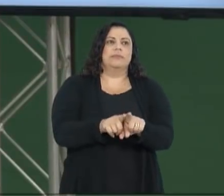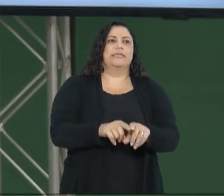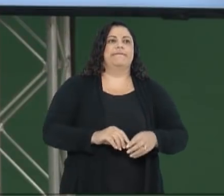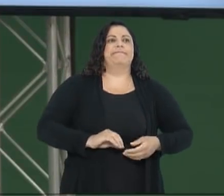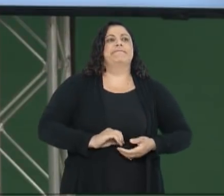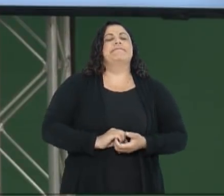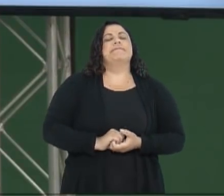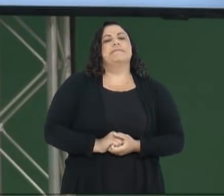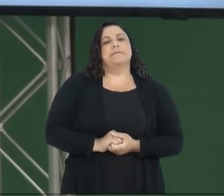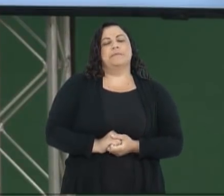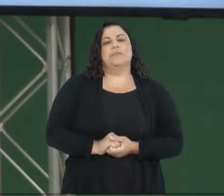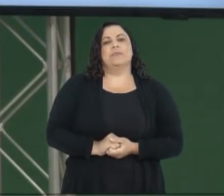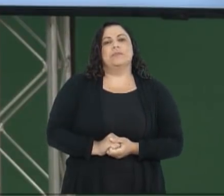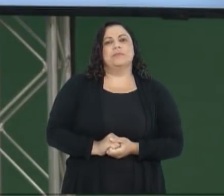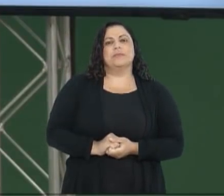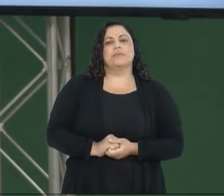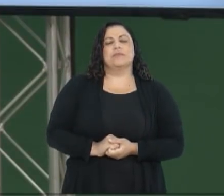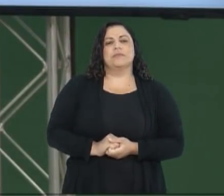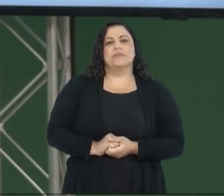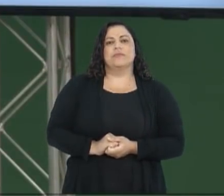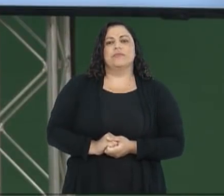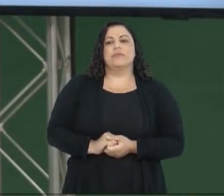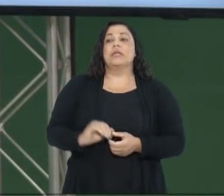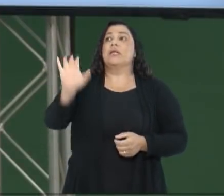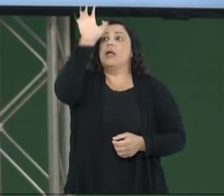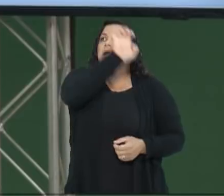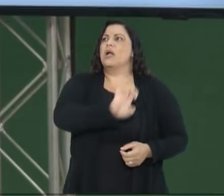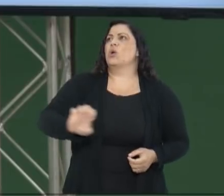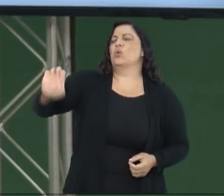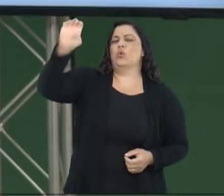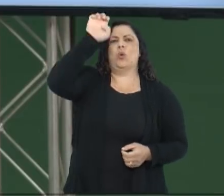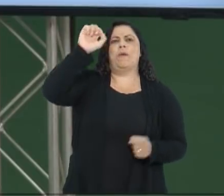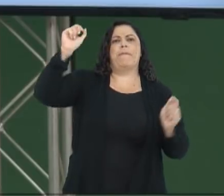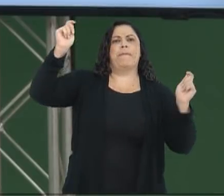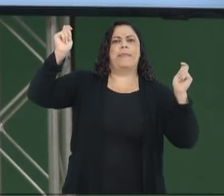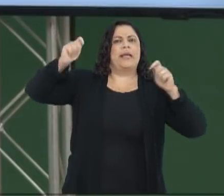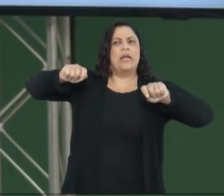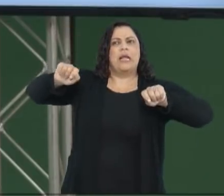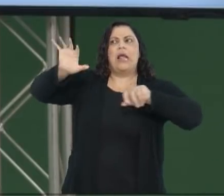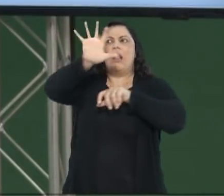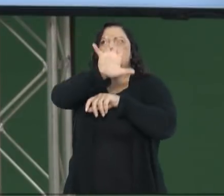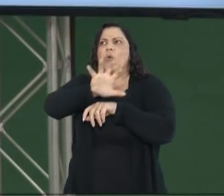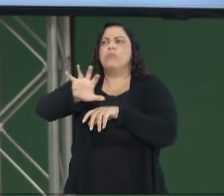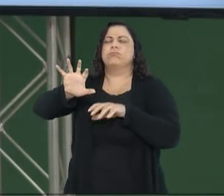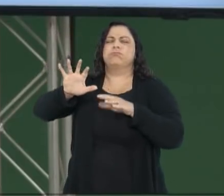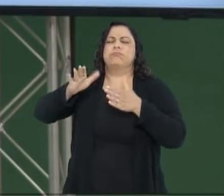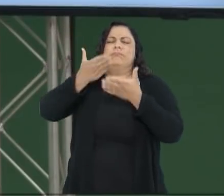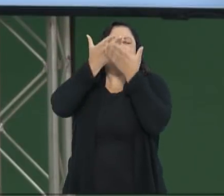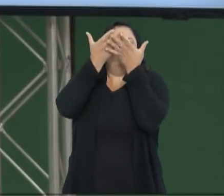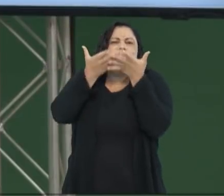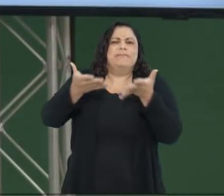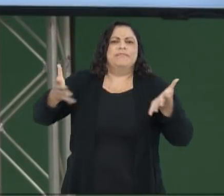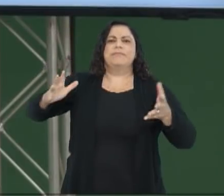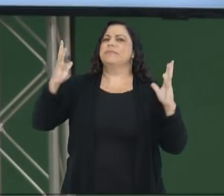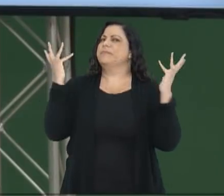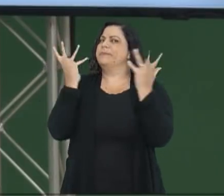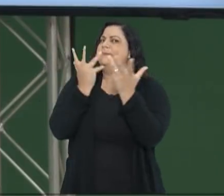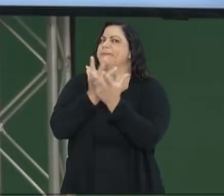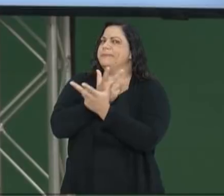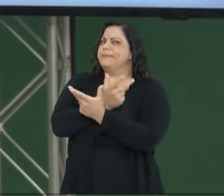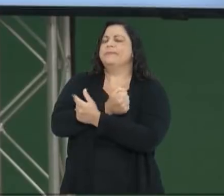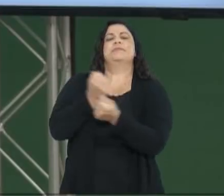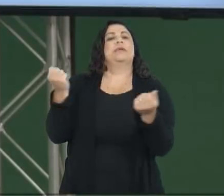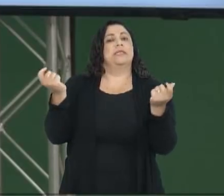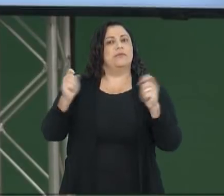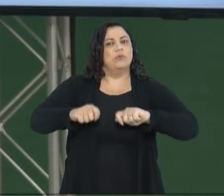E aí, nós dizemos que a Europa é um continente maravilhoso, se eu pensar em entender essa questão cultural europeia,